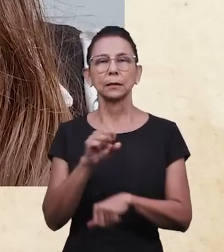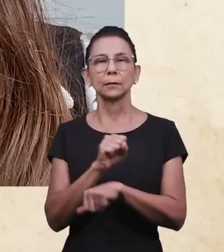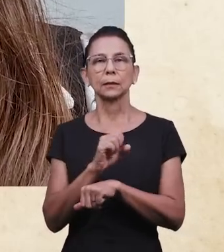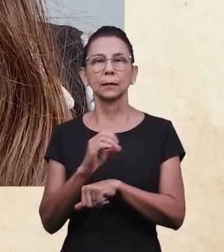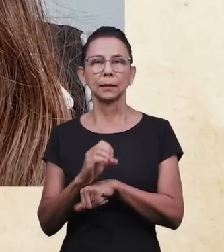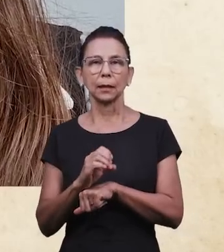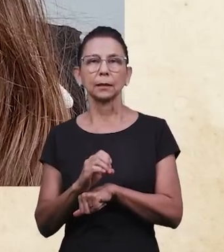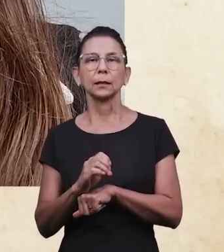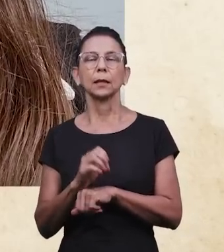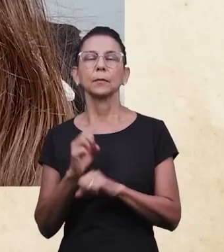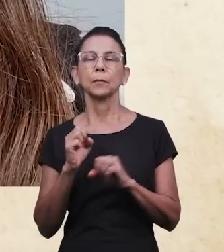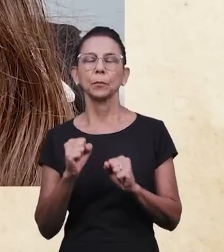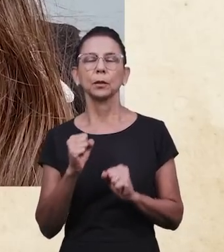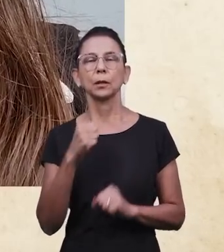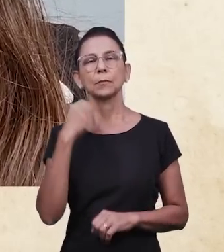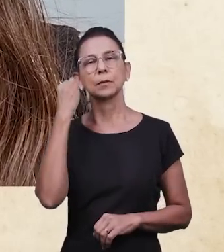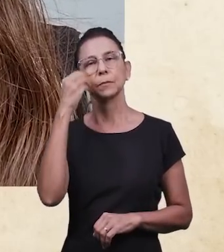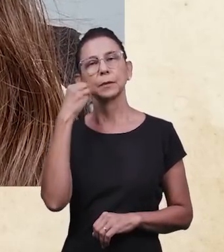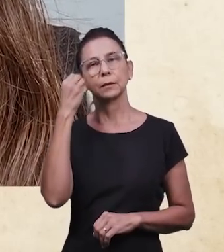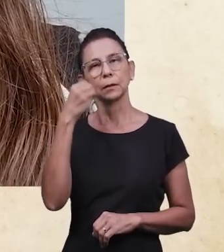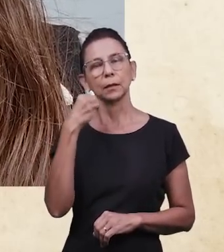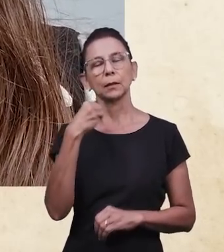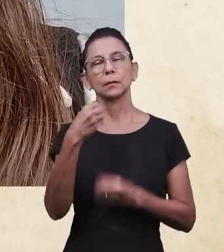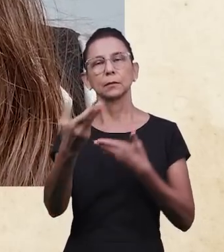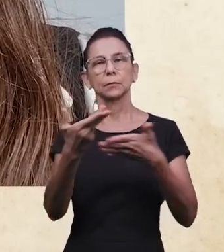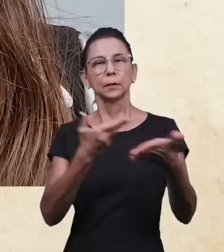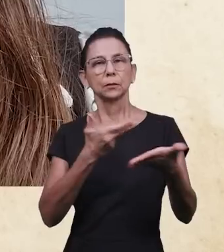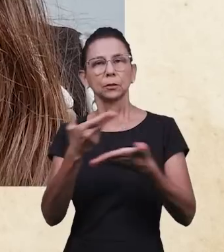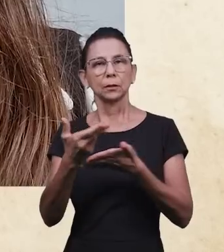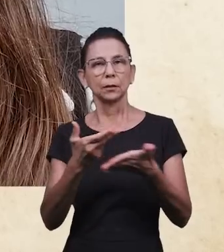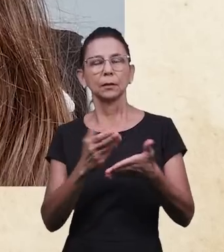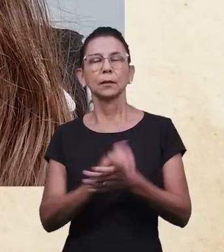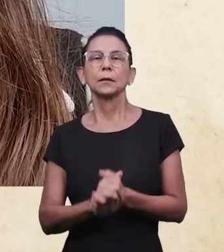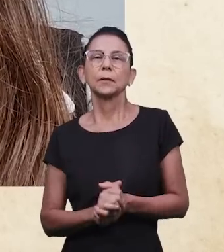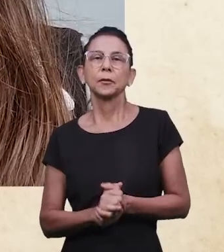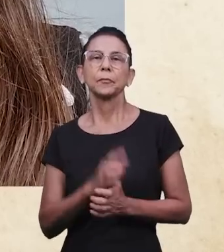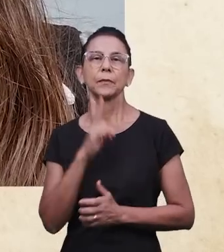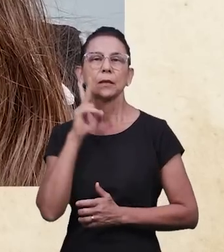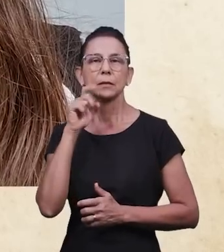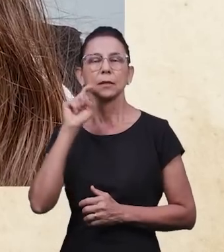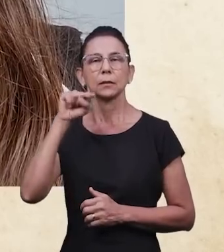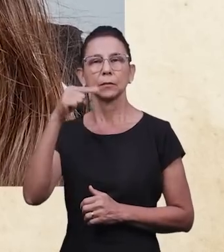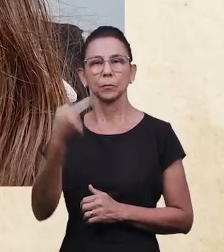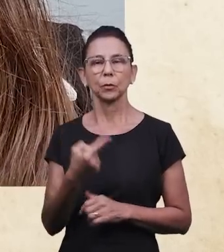compartilhar da mesma bênção, compartilhar experiências depois da ceia que ocorreram em cada